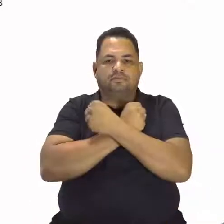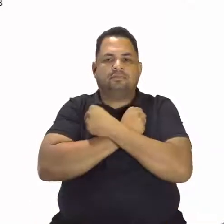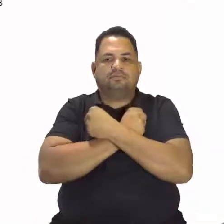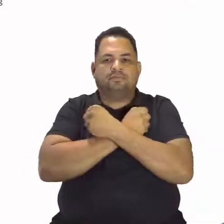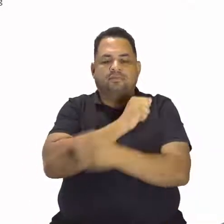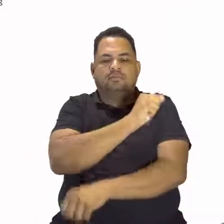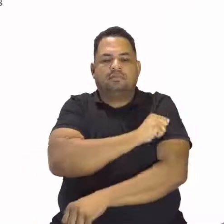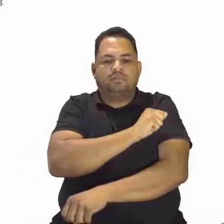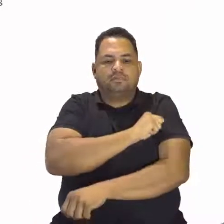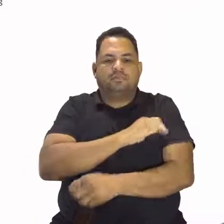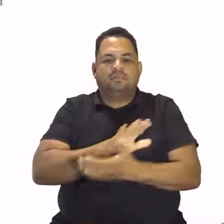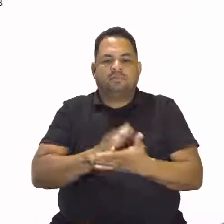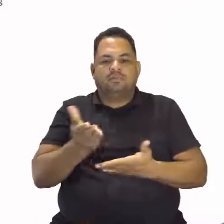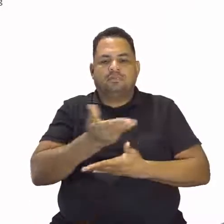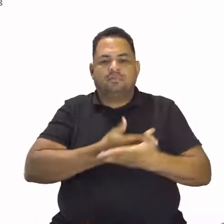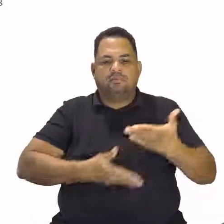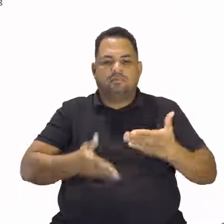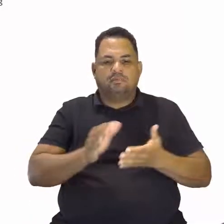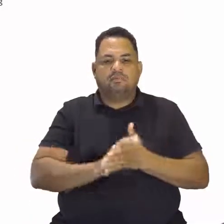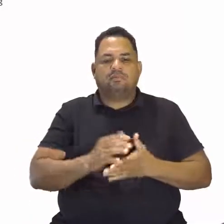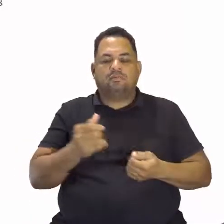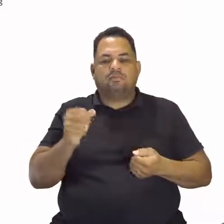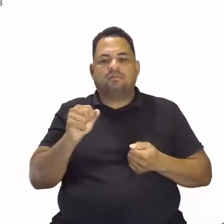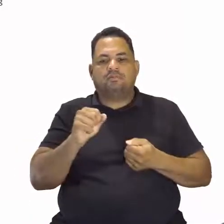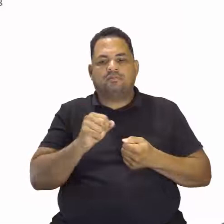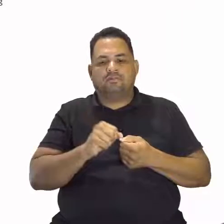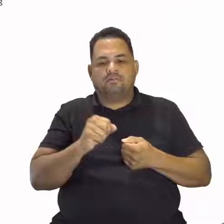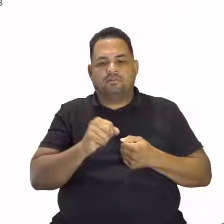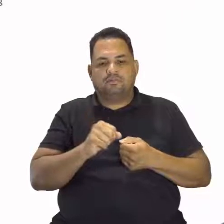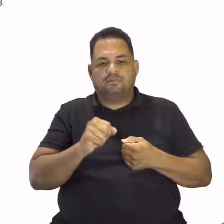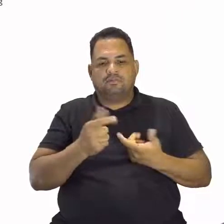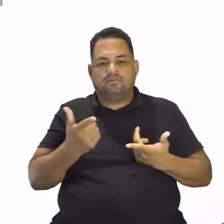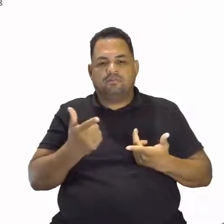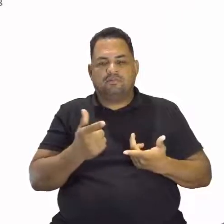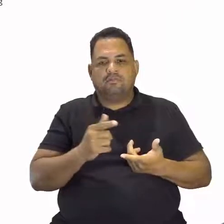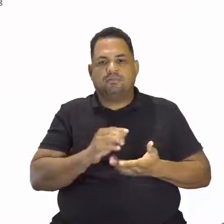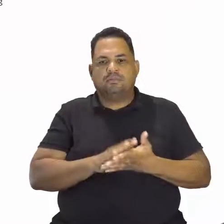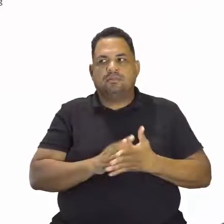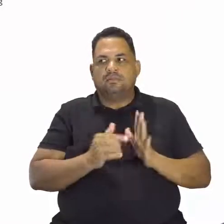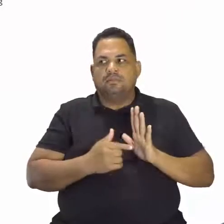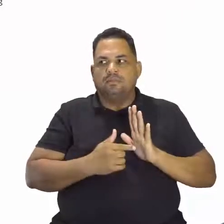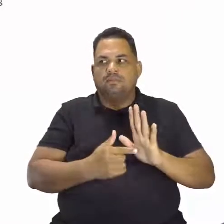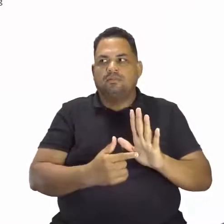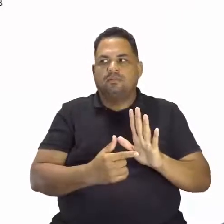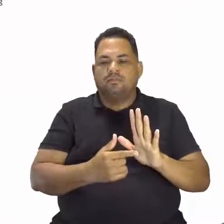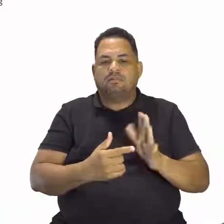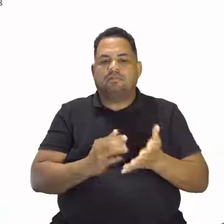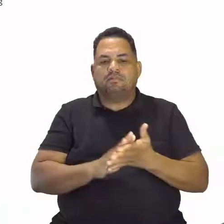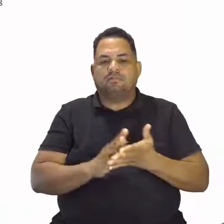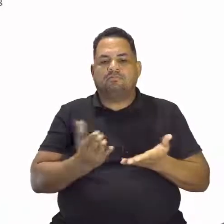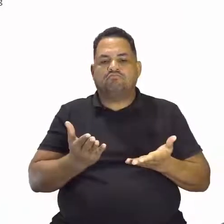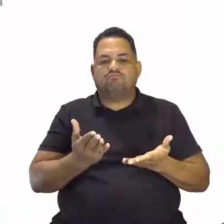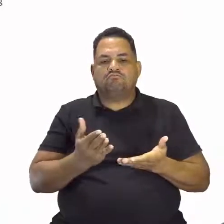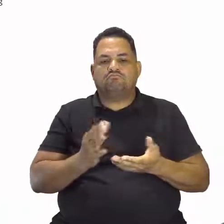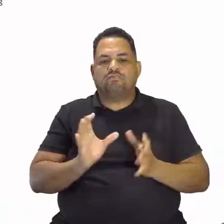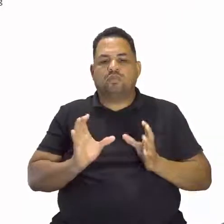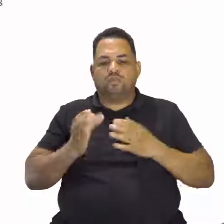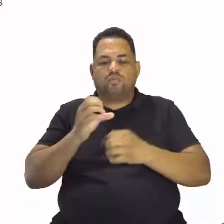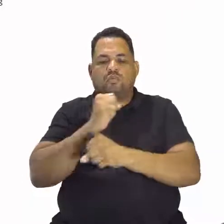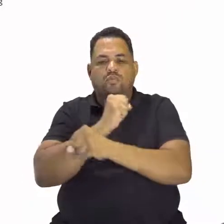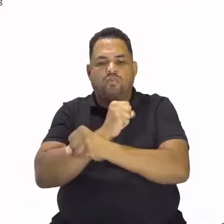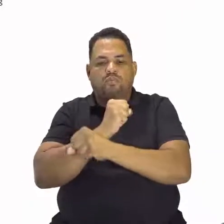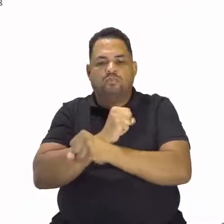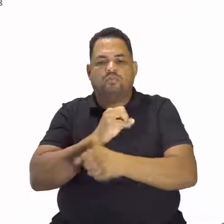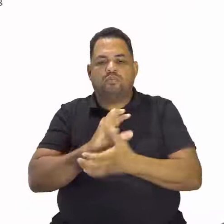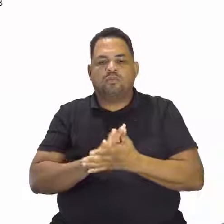da mediação fizeram a maquete sociológica, eles retrataram que é o quilombo Forte Príncipe da Beira,